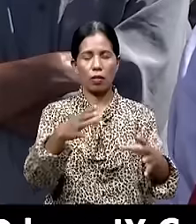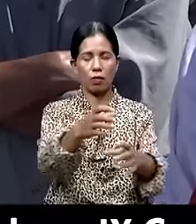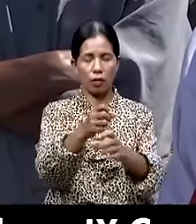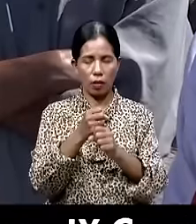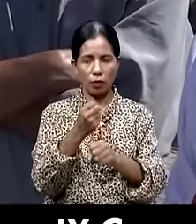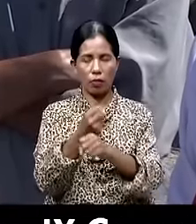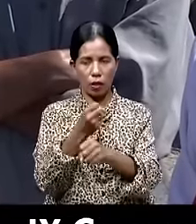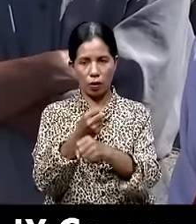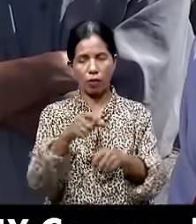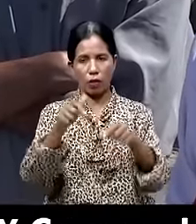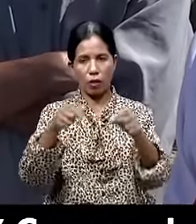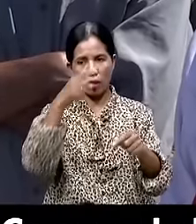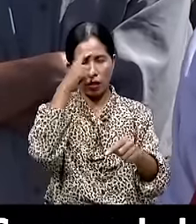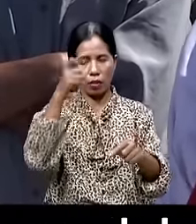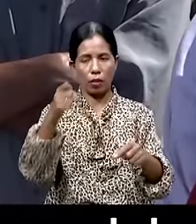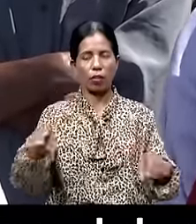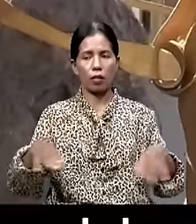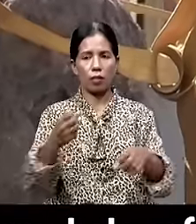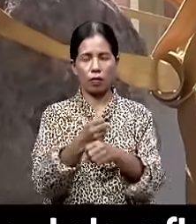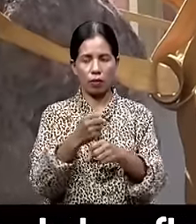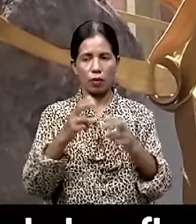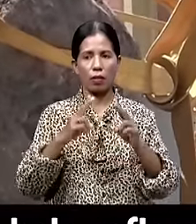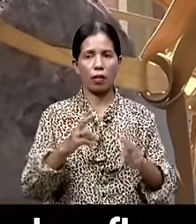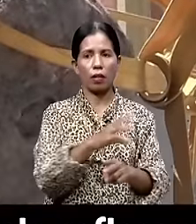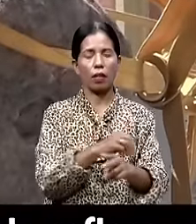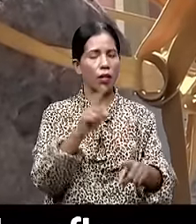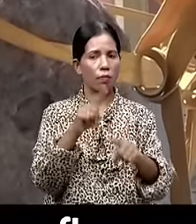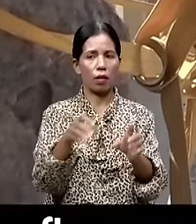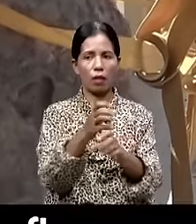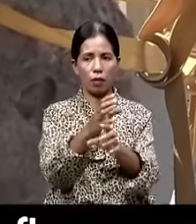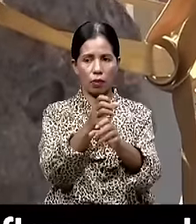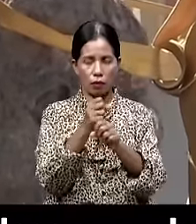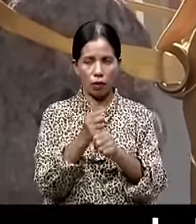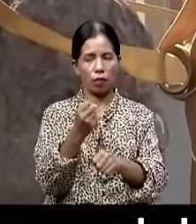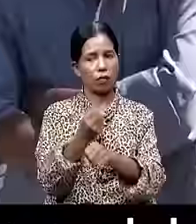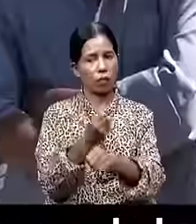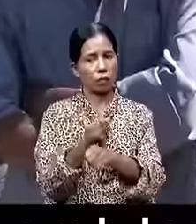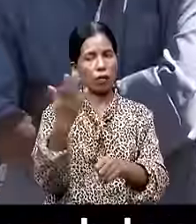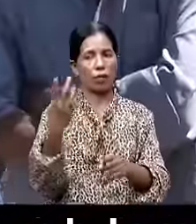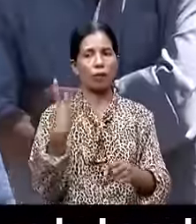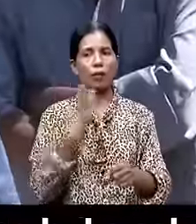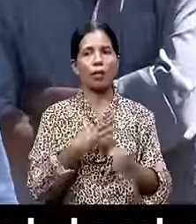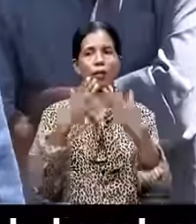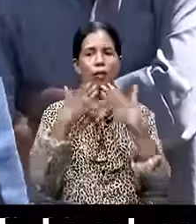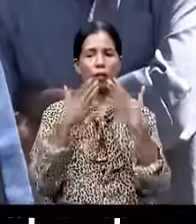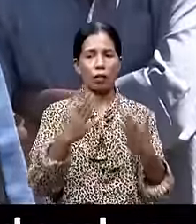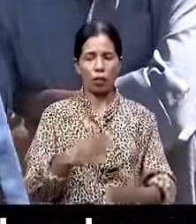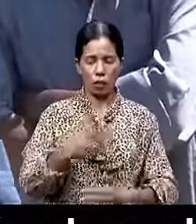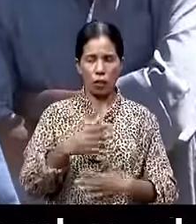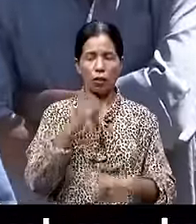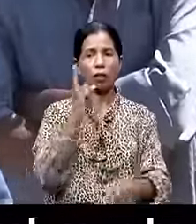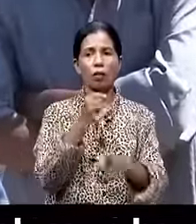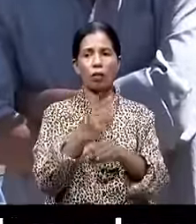que né também e tem esforços humanos, lá bele consegue atubele foto. A me agradece e contente de ter